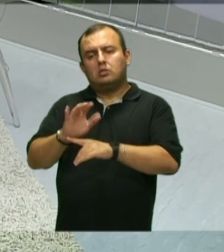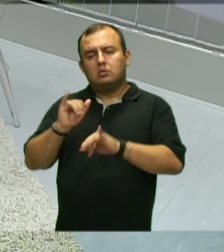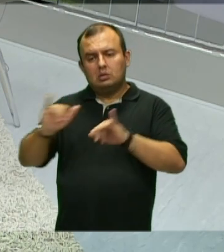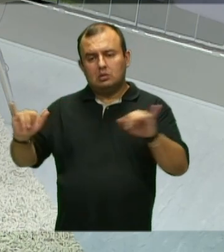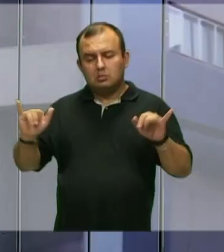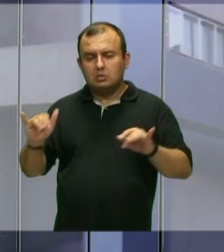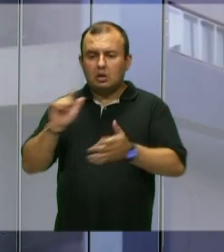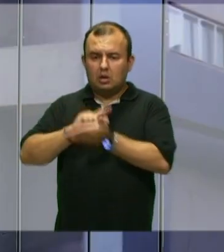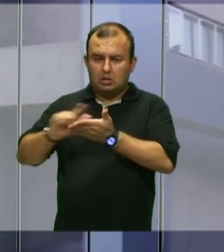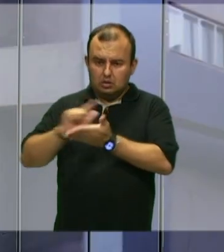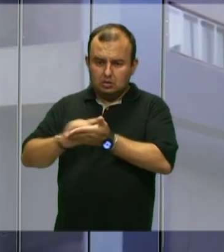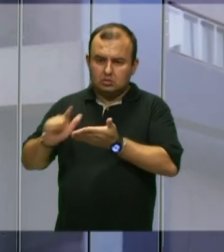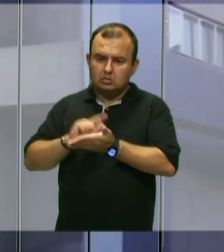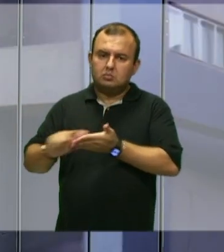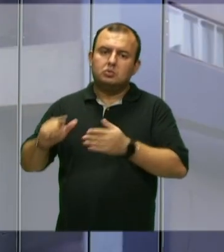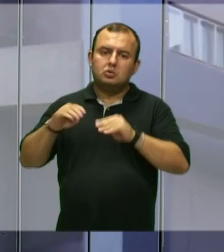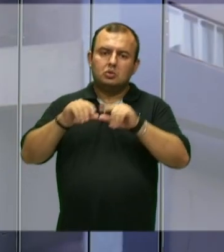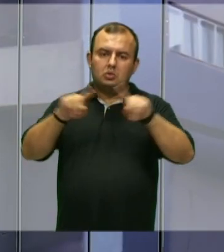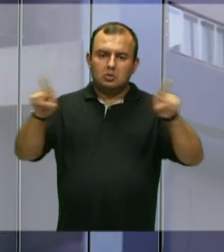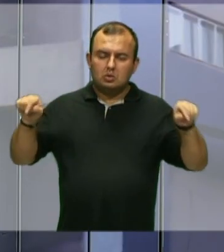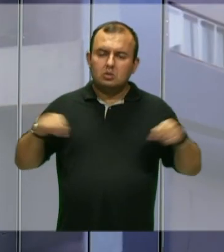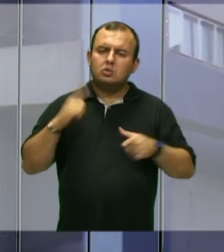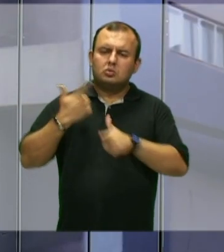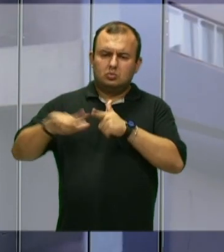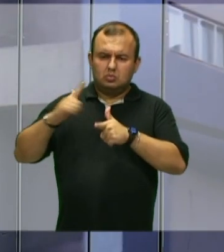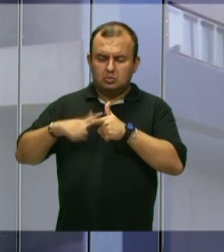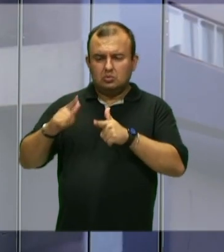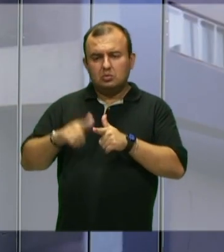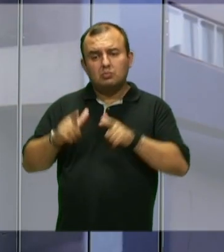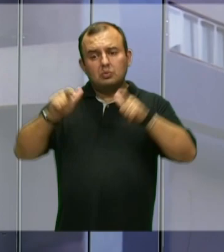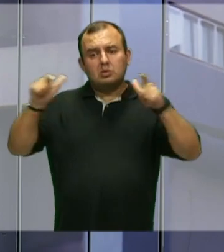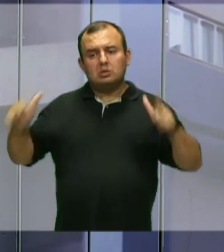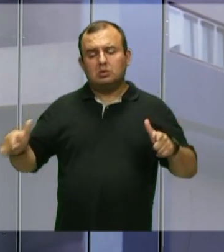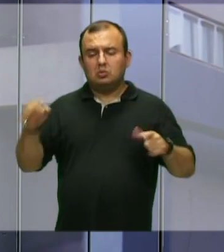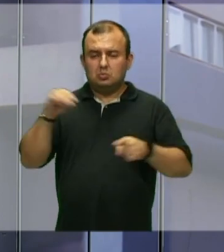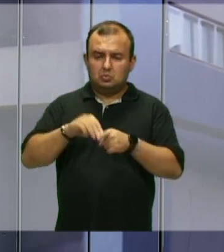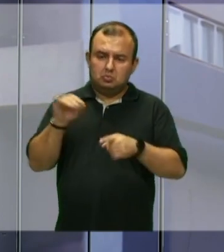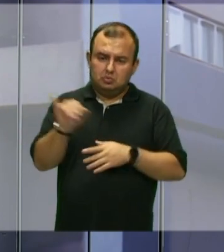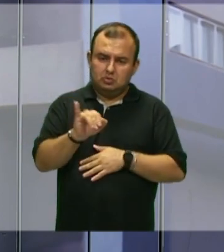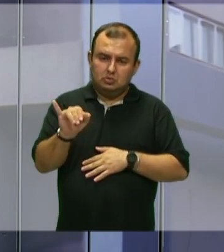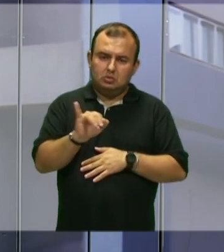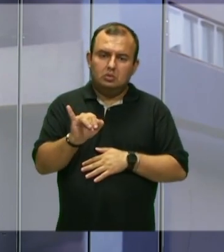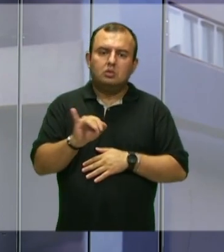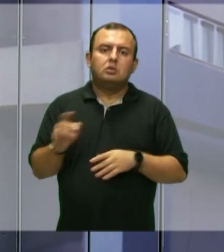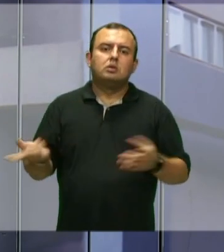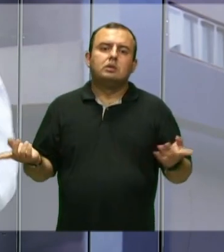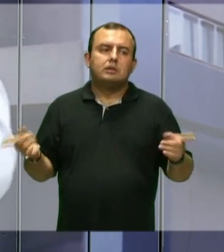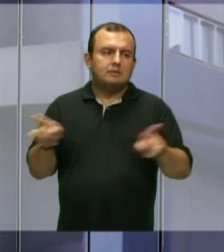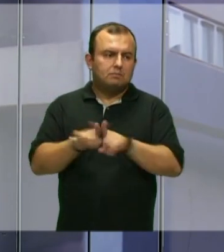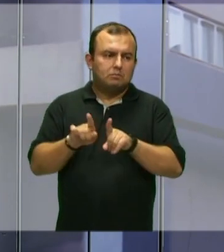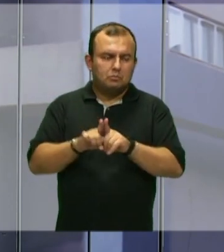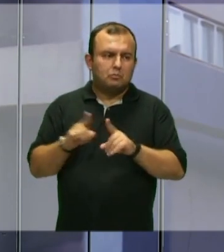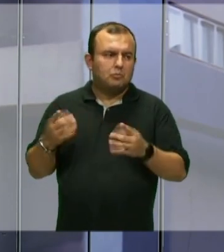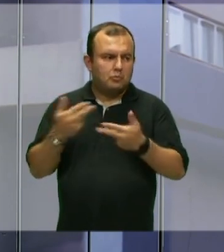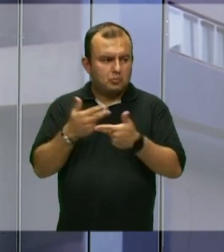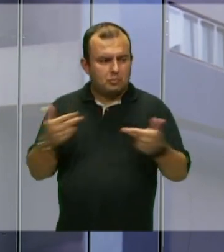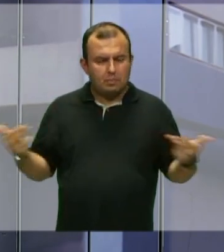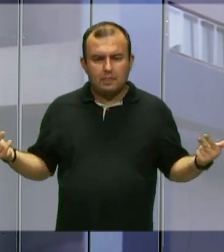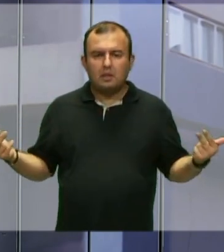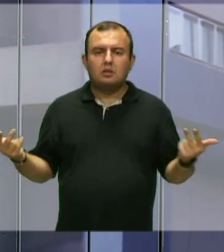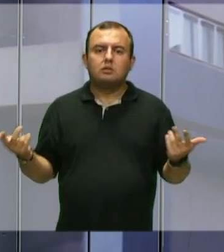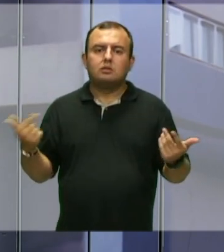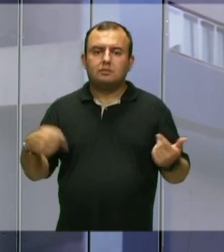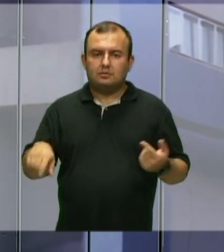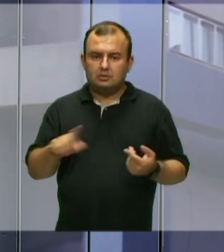aquele terreno. Até por conta que a gente está com esse grande problema da dengue dentro do nosso município, grande foco de larva e de mosquito da dengue, e